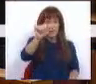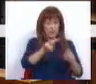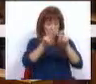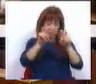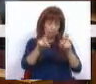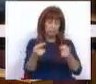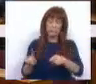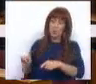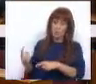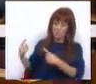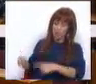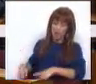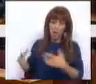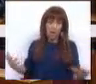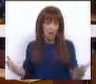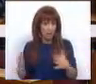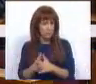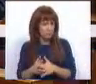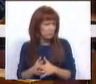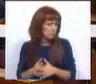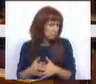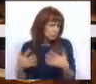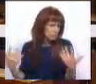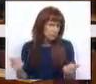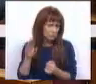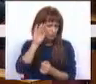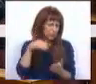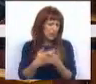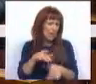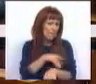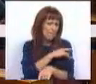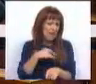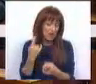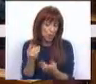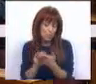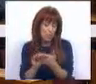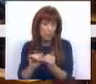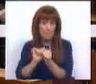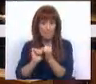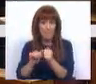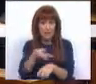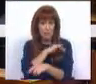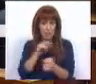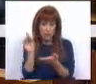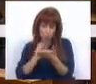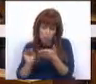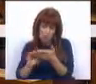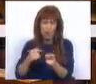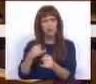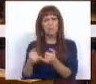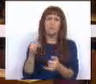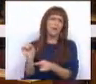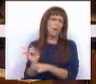houvesse uma recomendação médica e um documento escrito pelo médico, automaticamente era